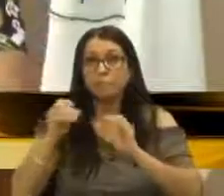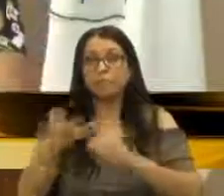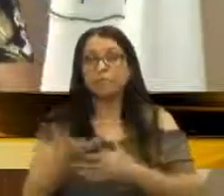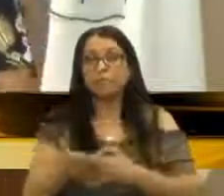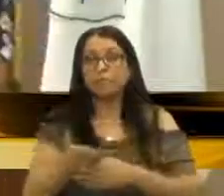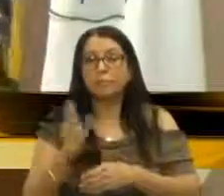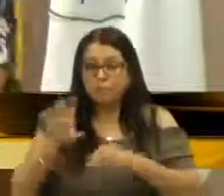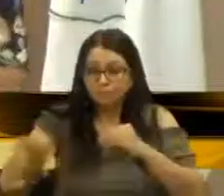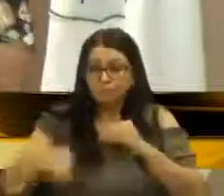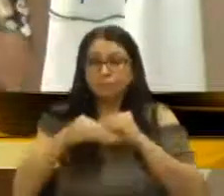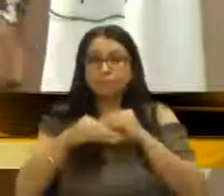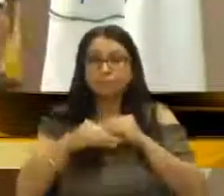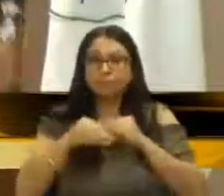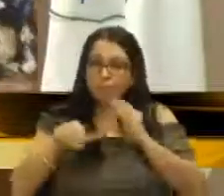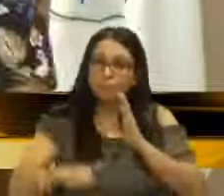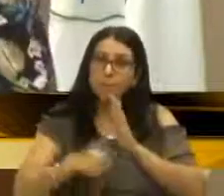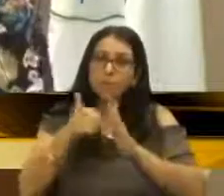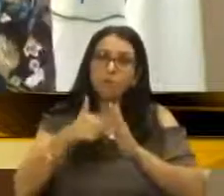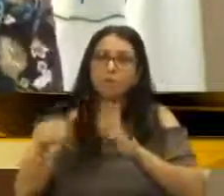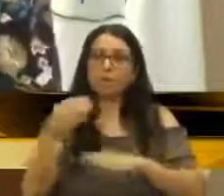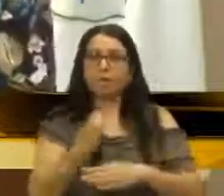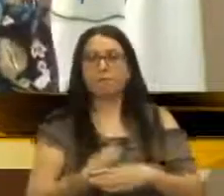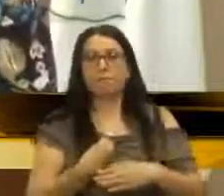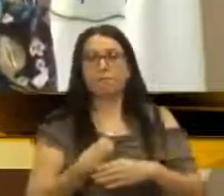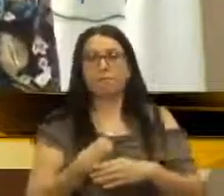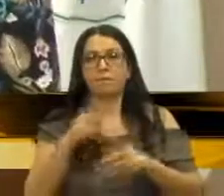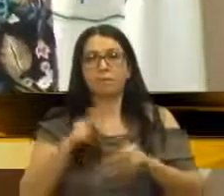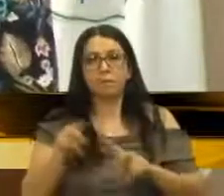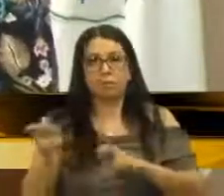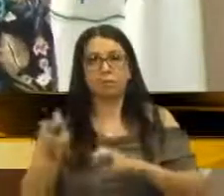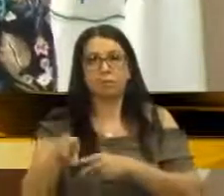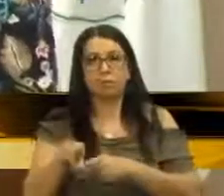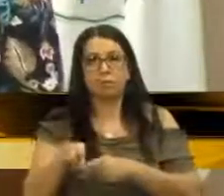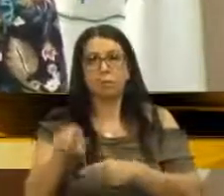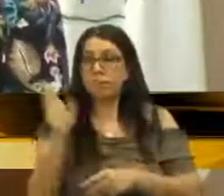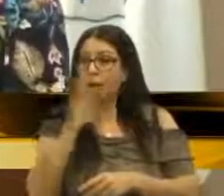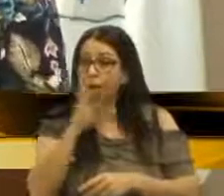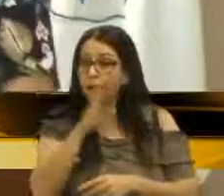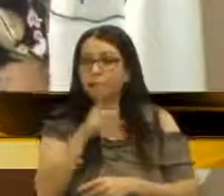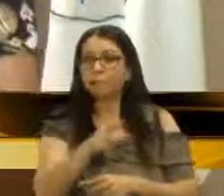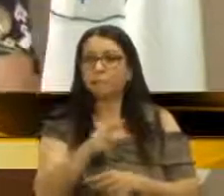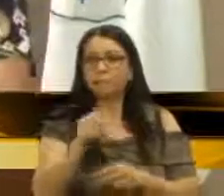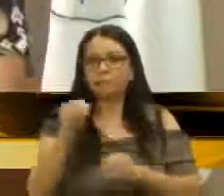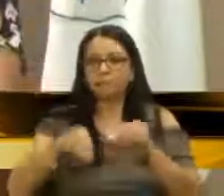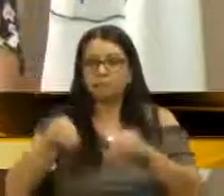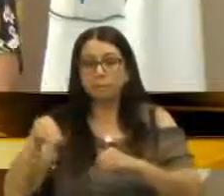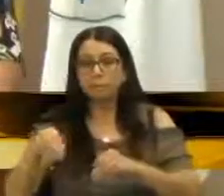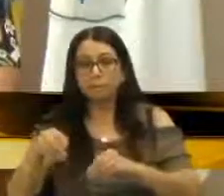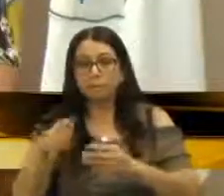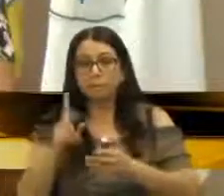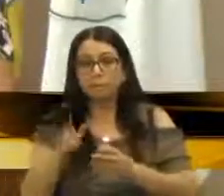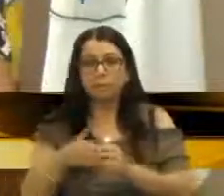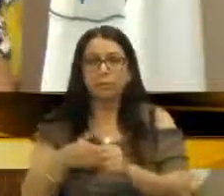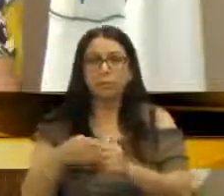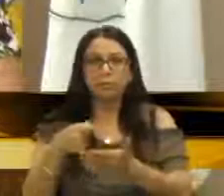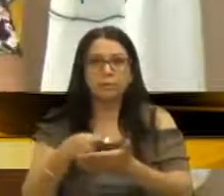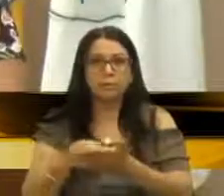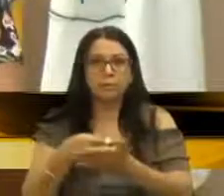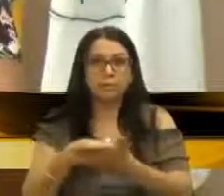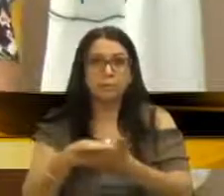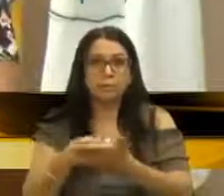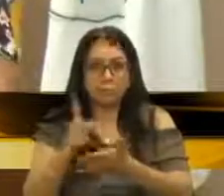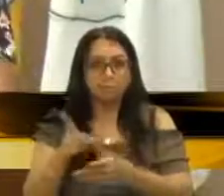a agregar essa vem melhorar a vida do nosso produtor nós possamos com a máxima urgência dessa planta de e irei acompanhar de perto